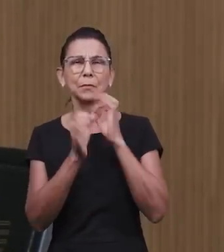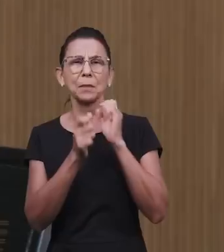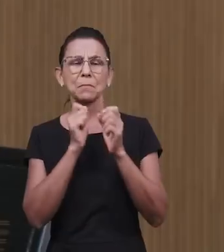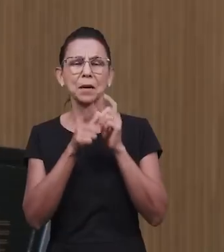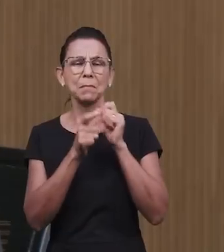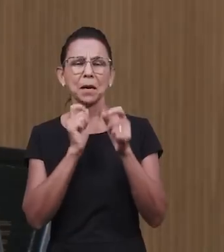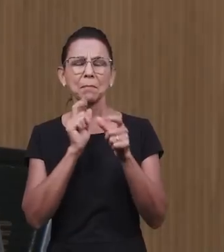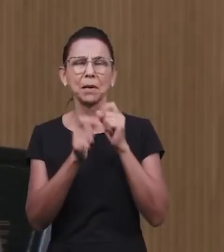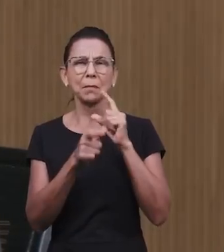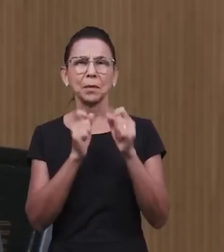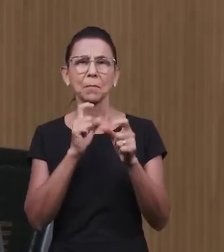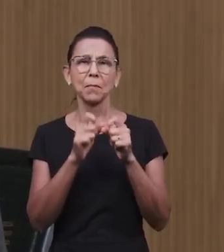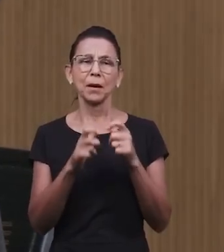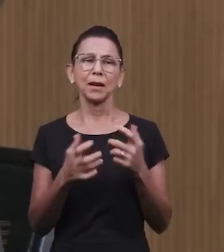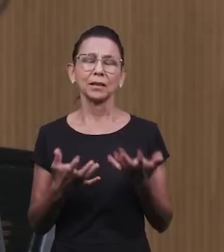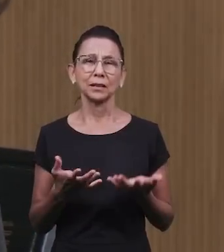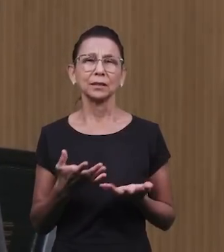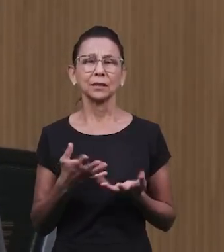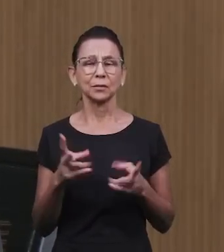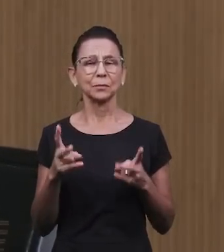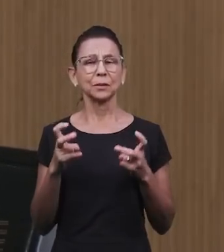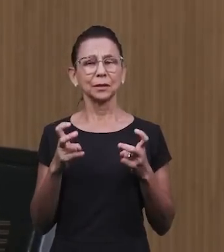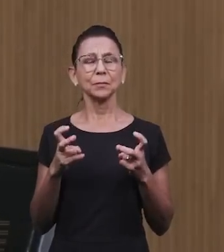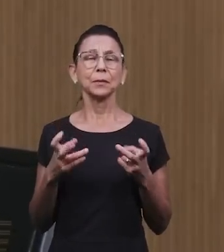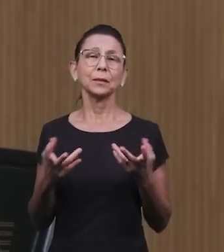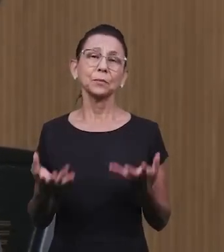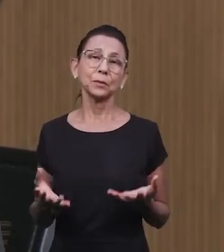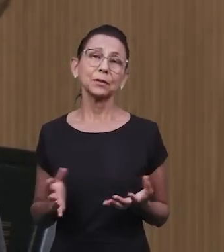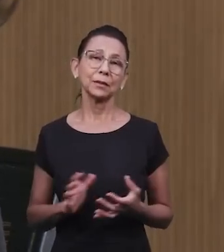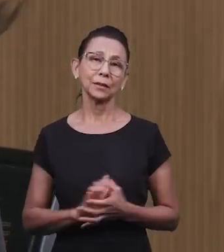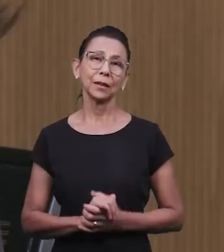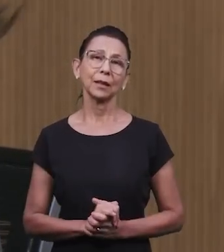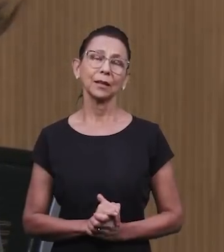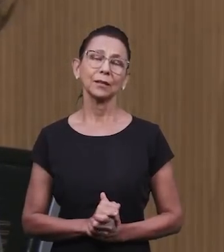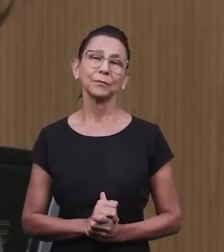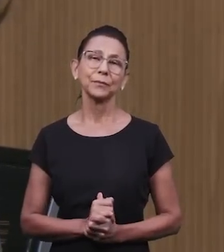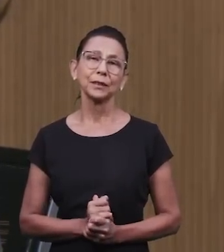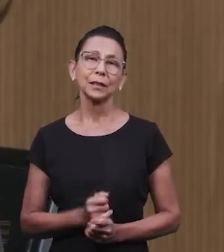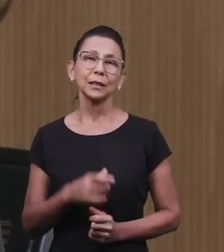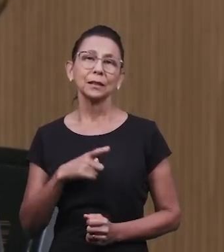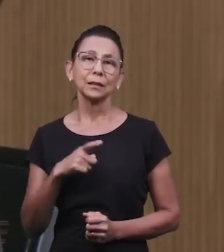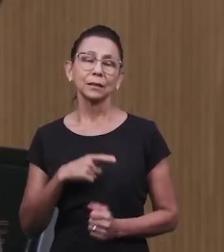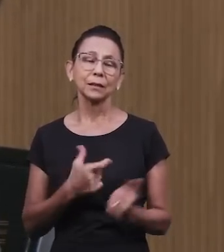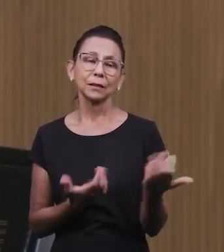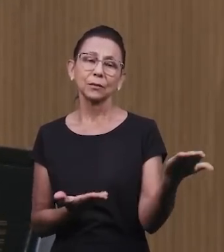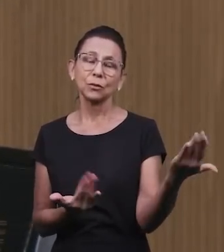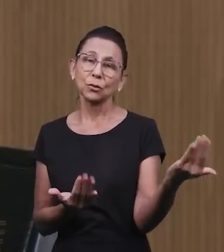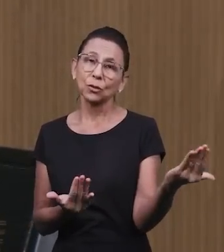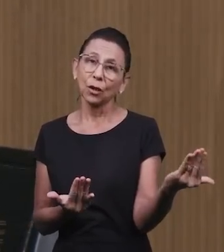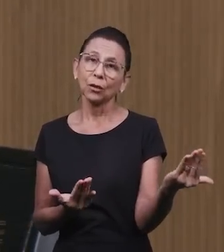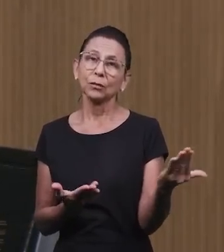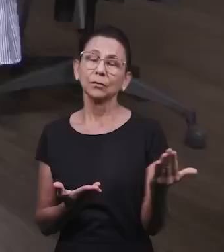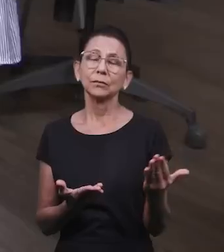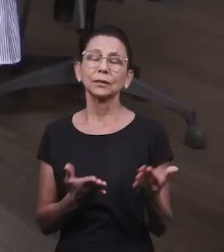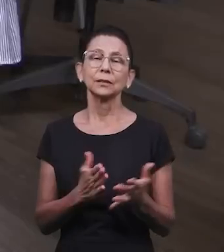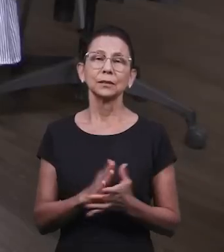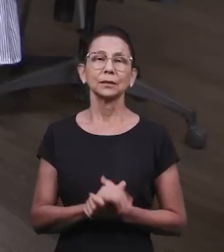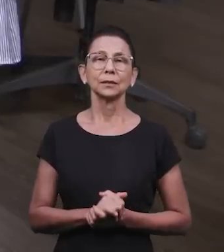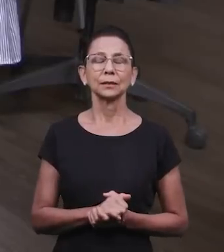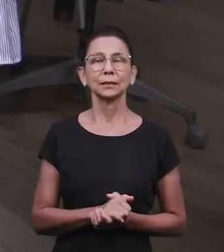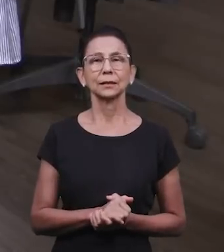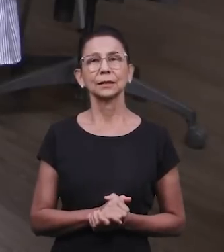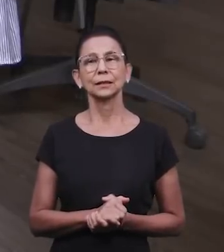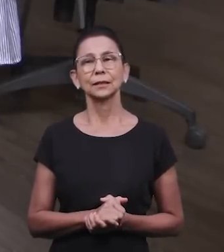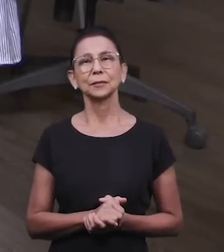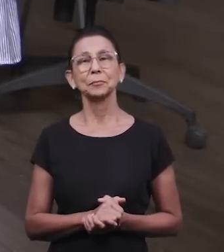o jovem, que é o nosso público aqui hoje, mas que é um adolescente, daqui a pouco é jovem, né? Então eu vou pedir agora a Ana Kézia, ela vai fazer